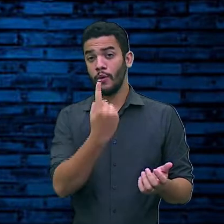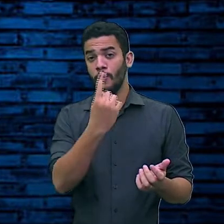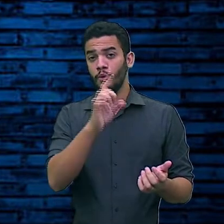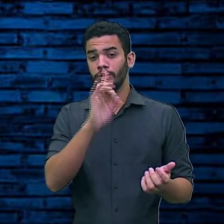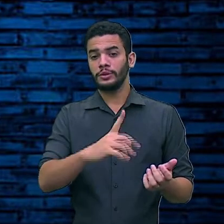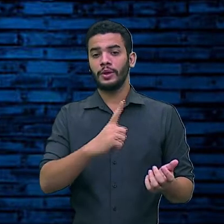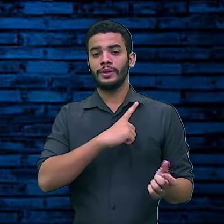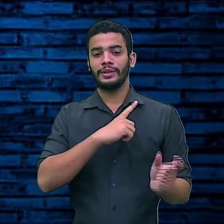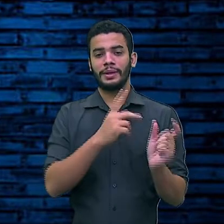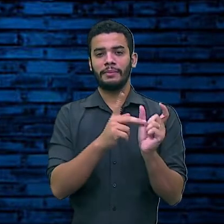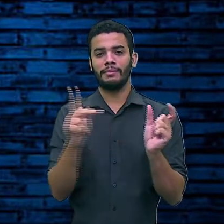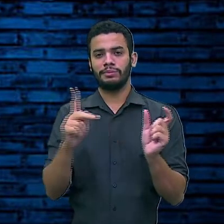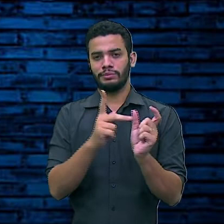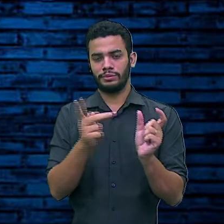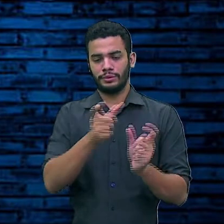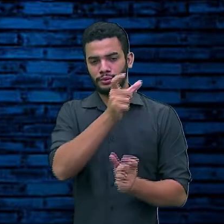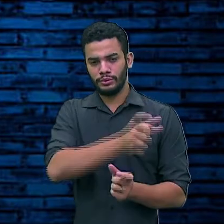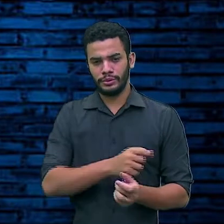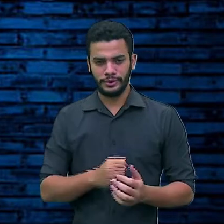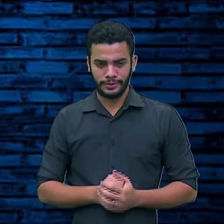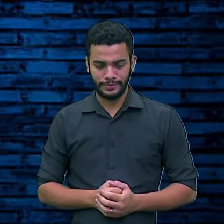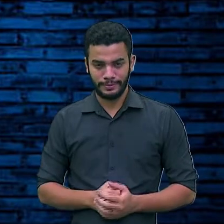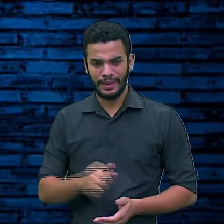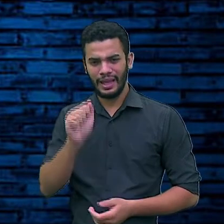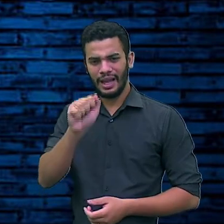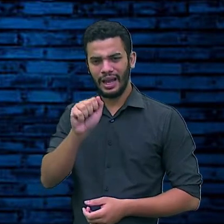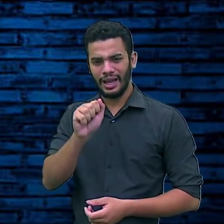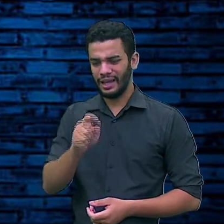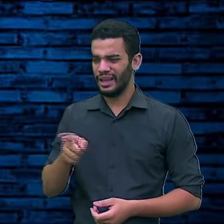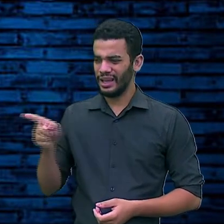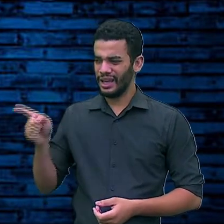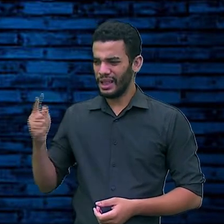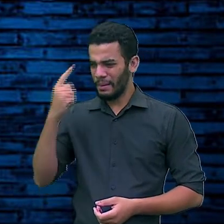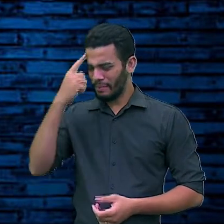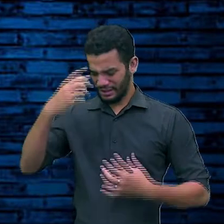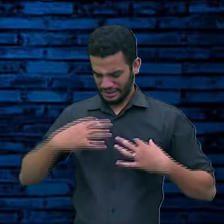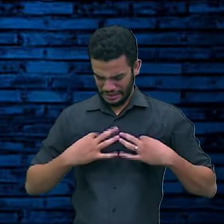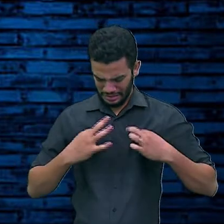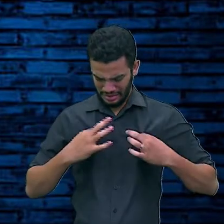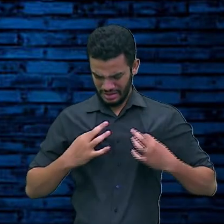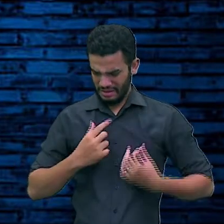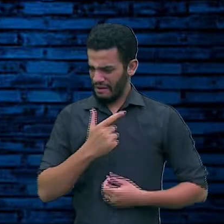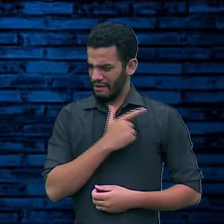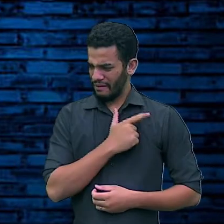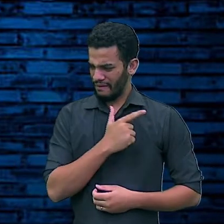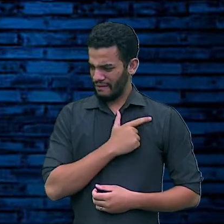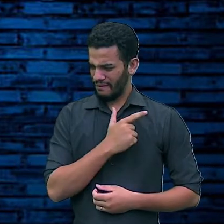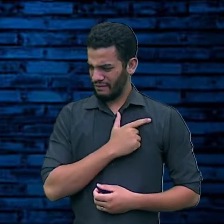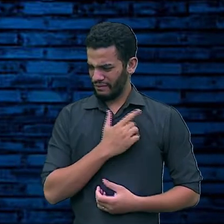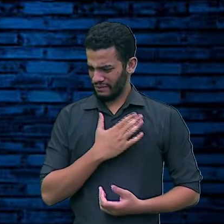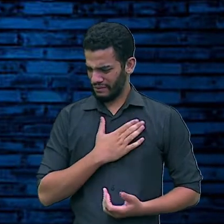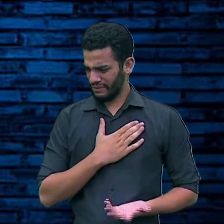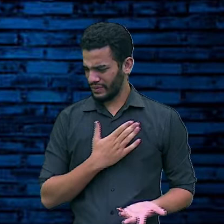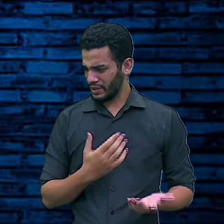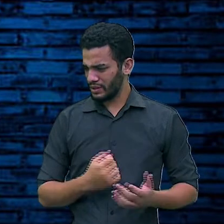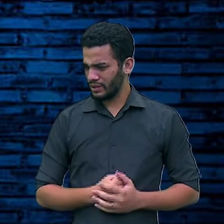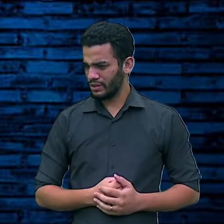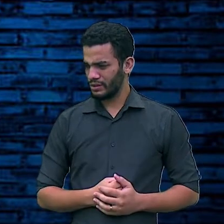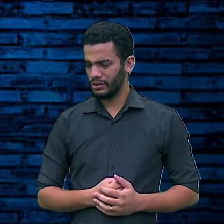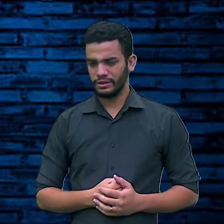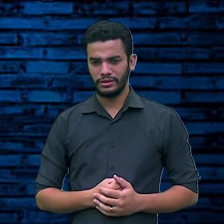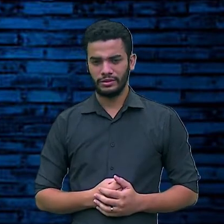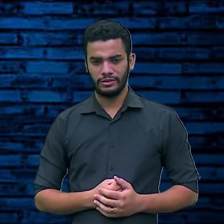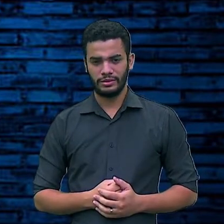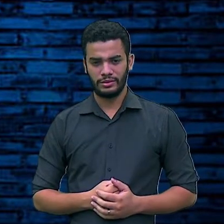minha camiseta feia. Cadê o sujeito? Preciso do sujeito. Ela. Muito bem.